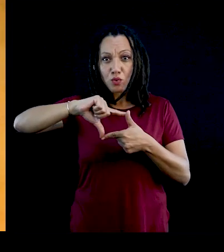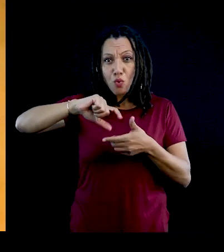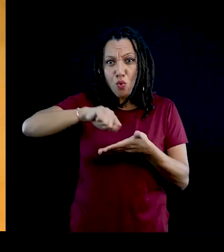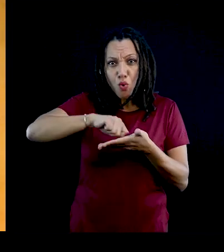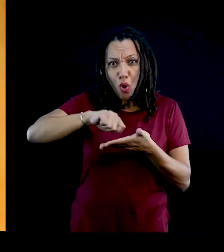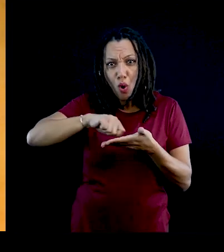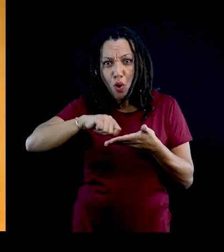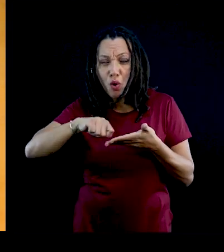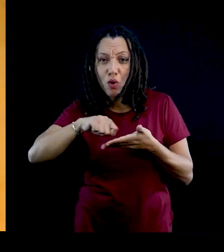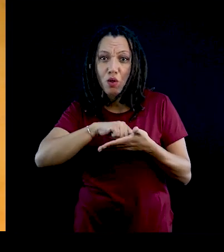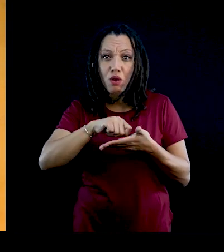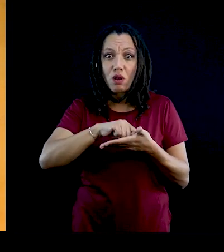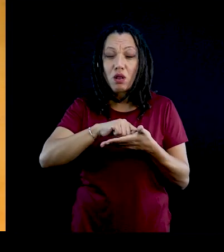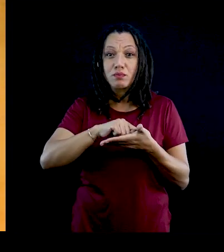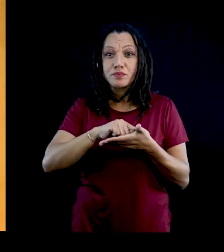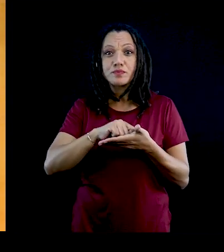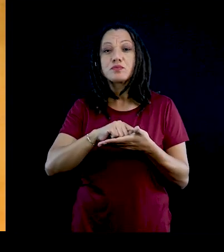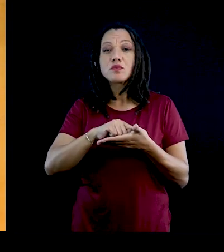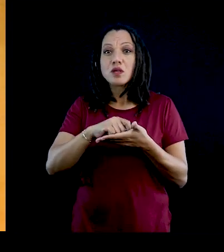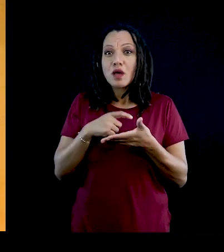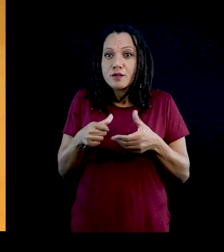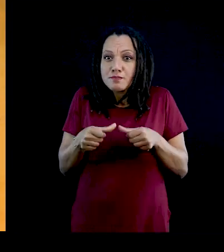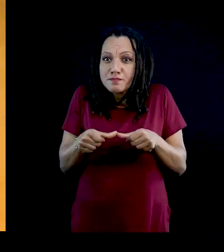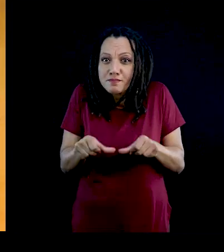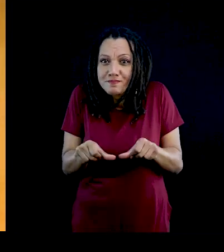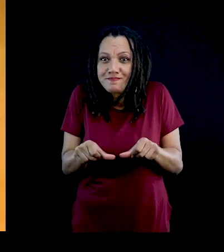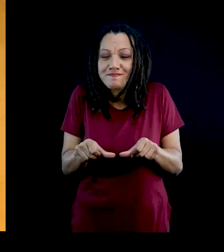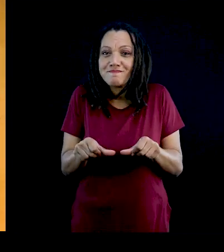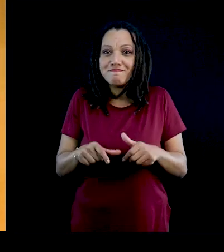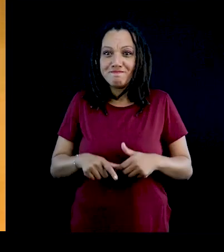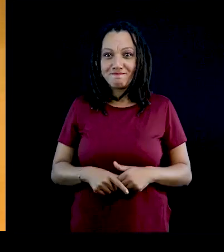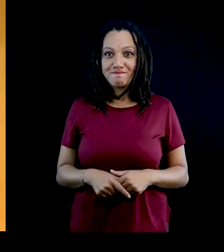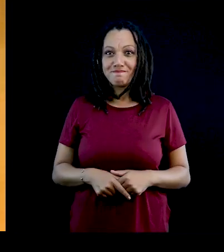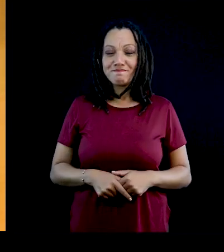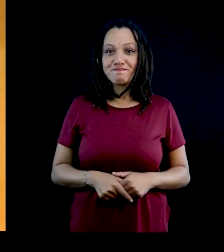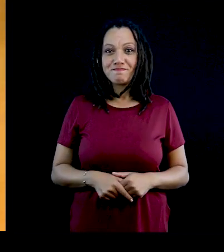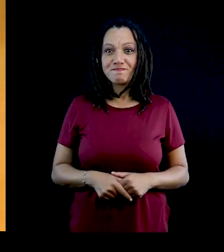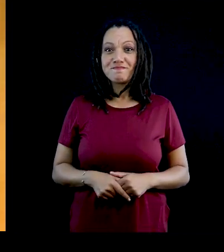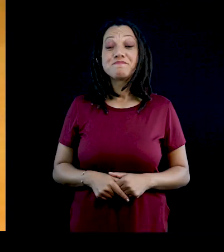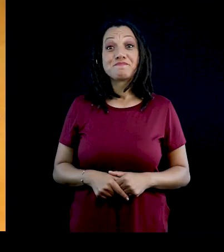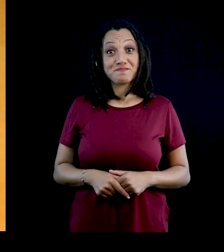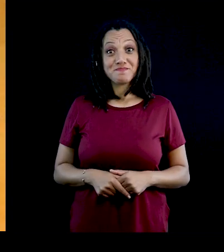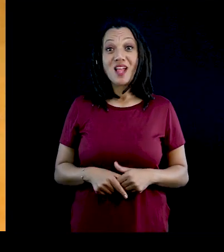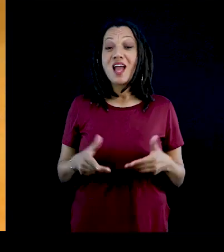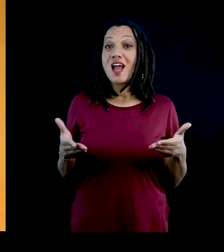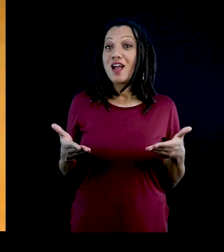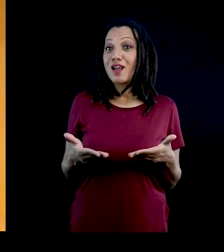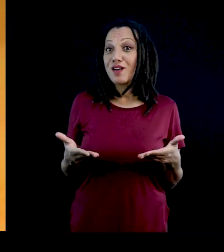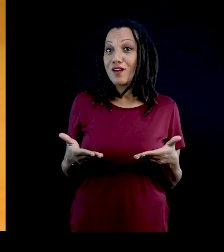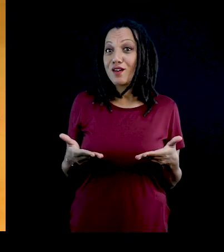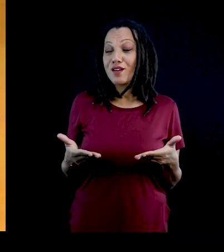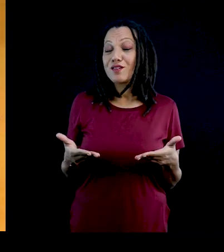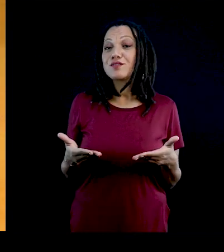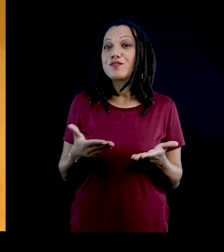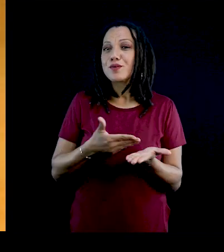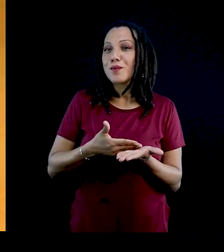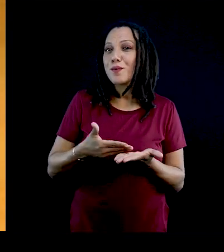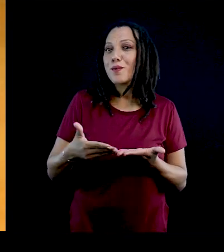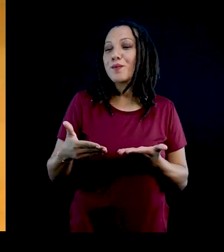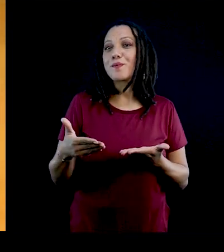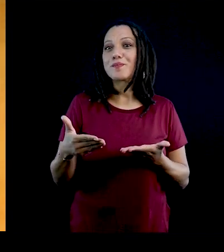E vou centralizar aqui no centro da minha folha. Bom, agora a gente vai dar início à